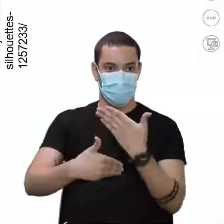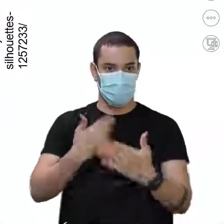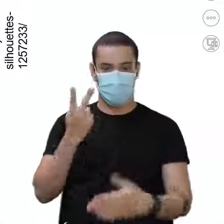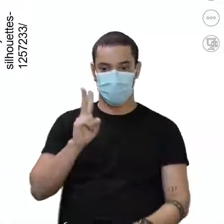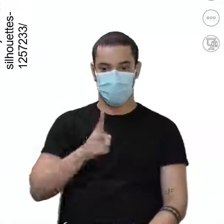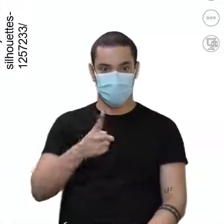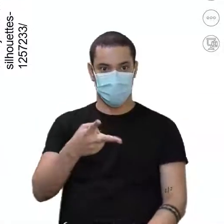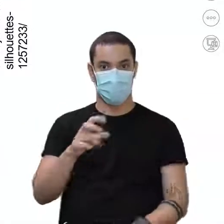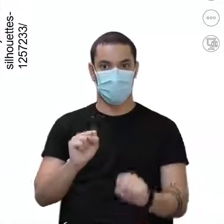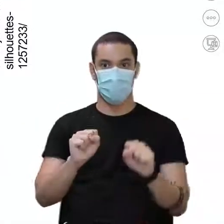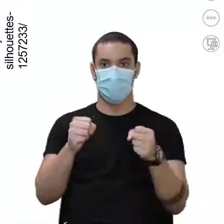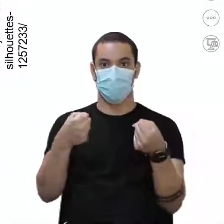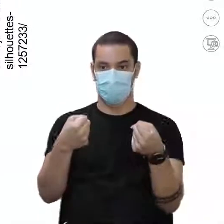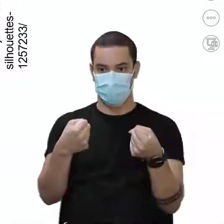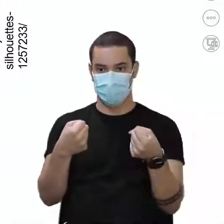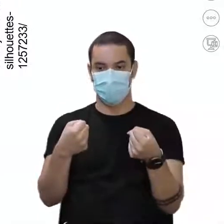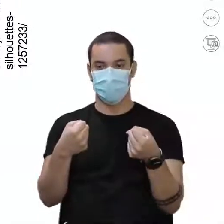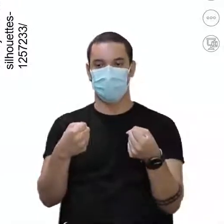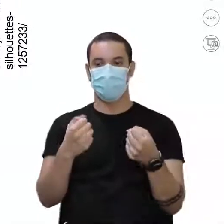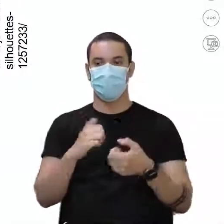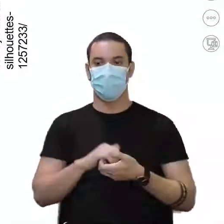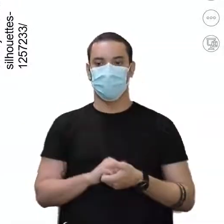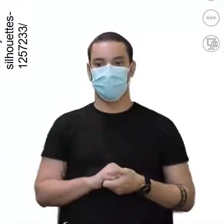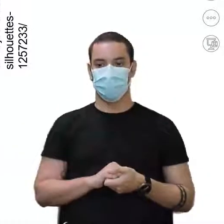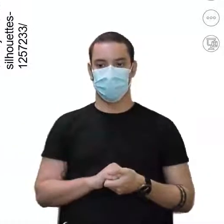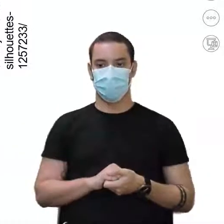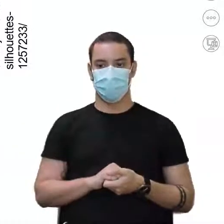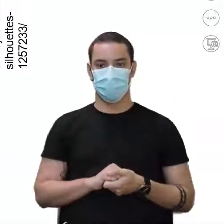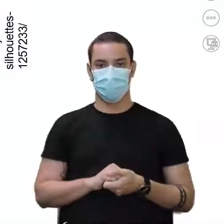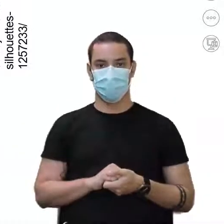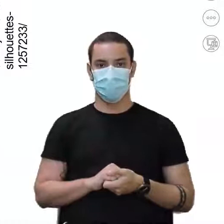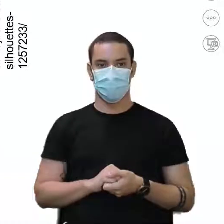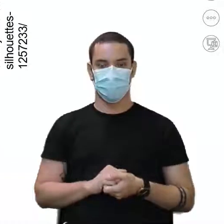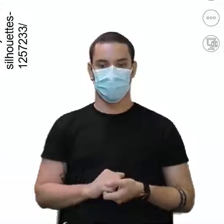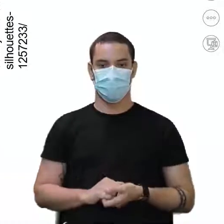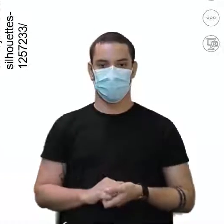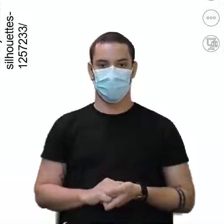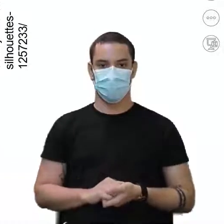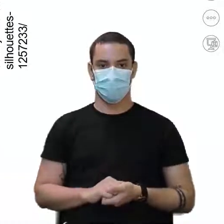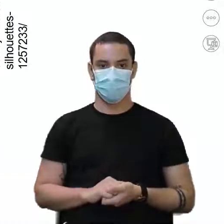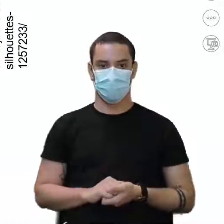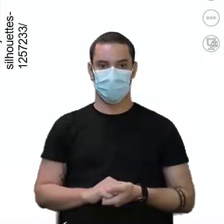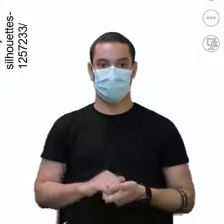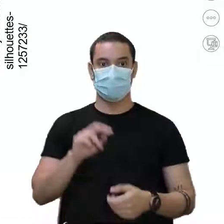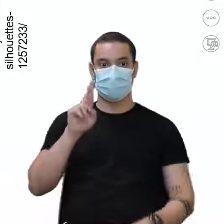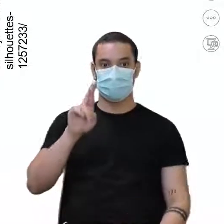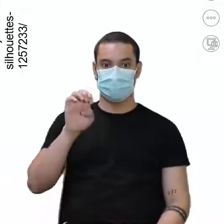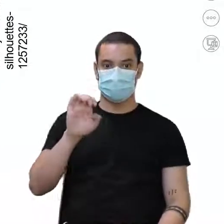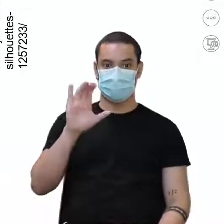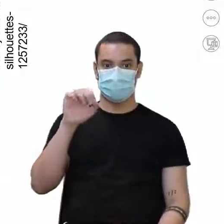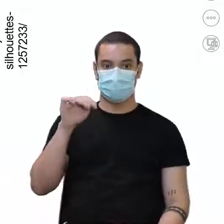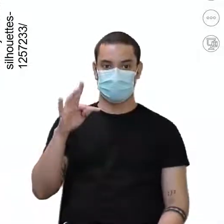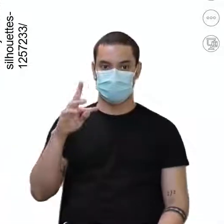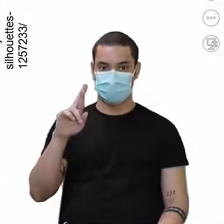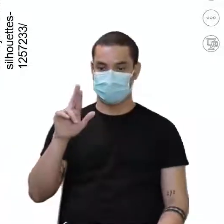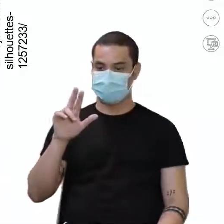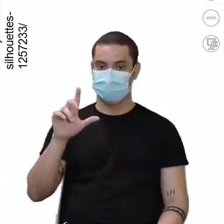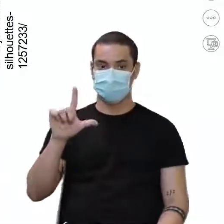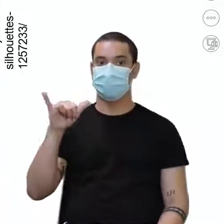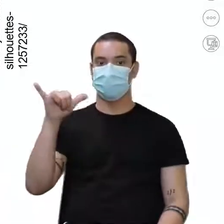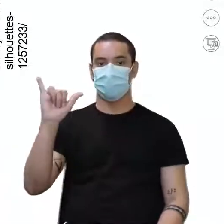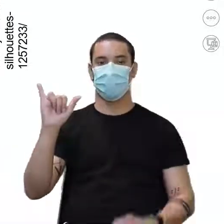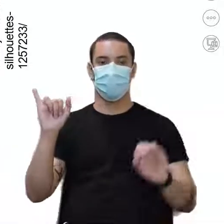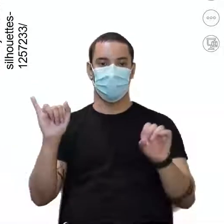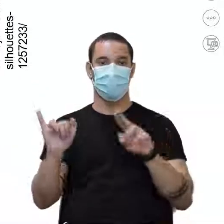continuous, progressive. Aí nós temos a situação recently or lately. What have you been doing